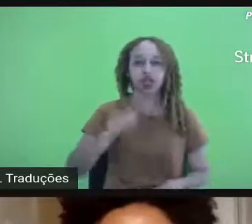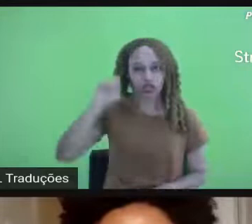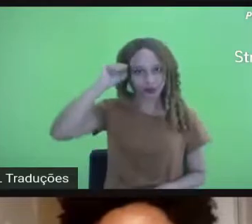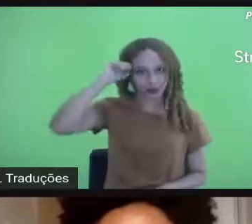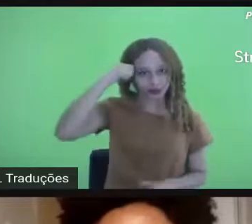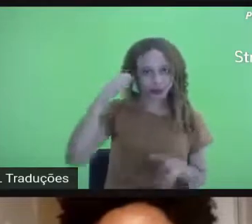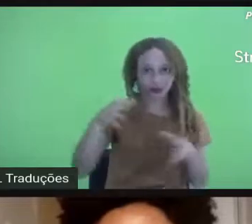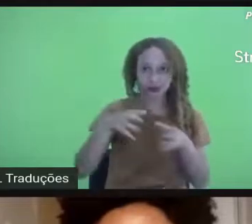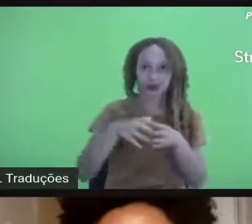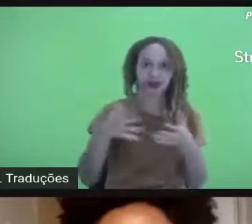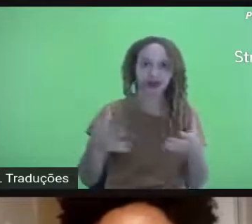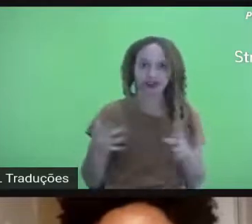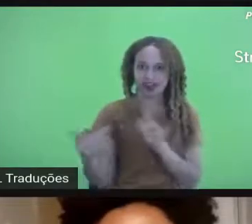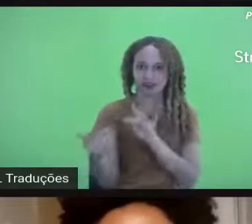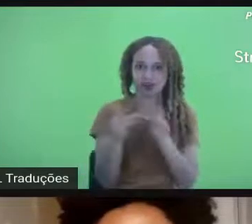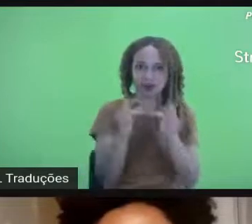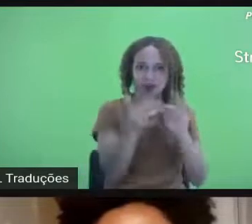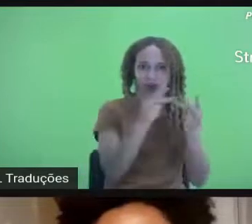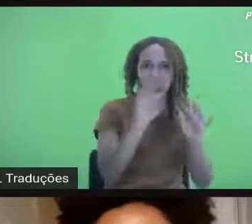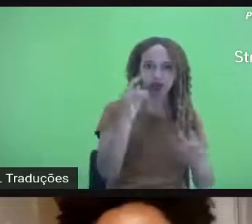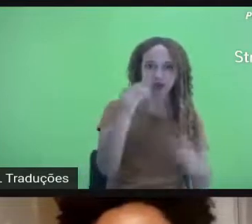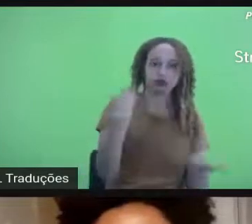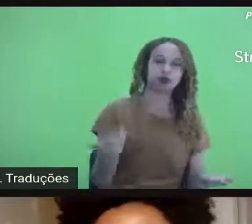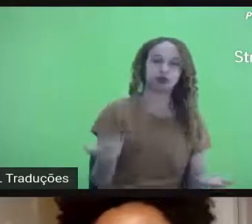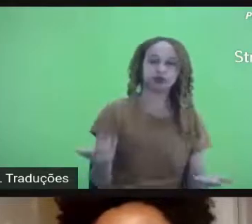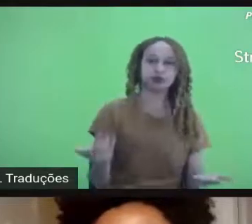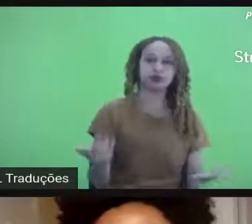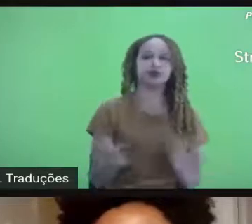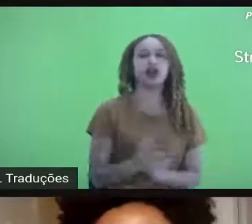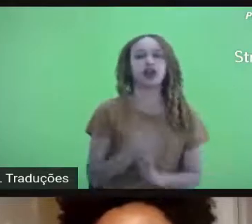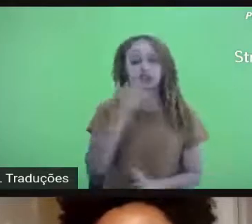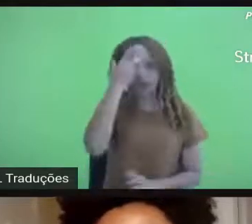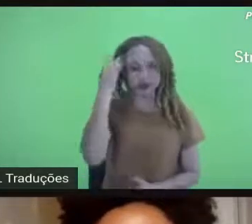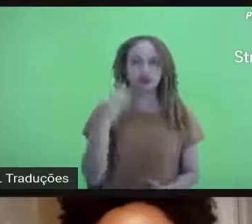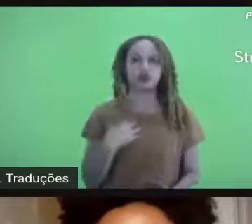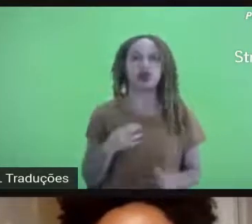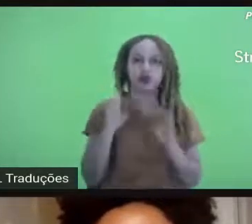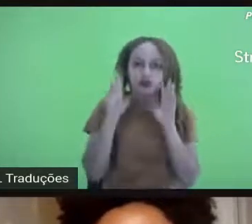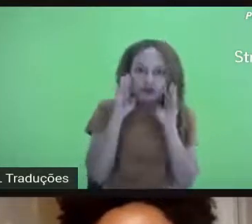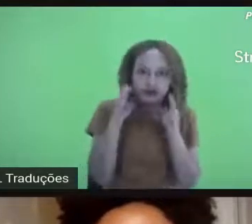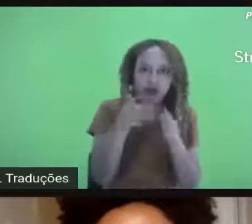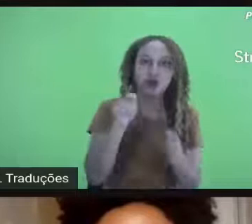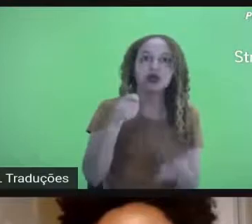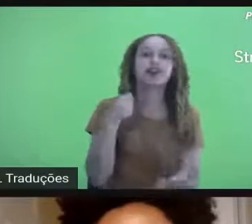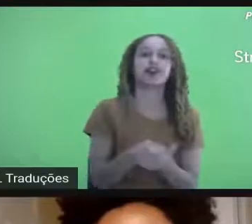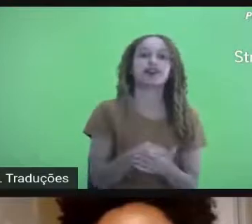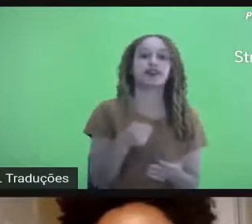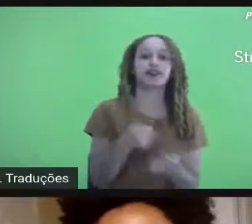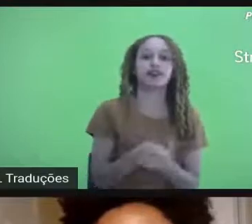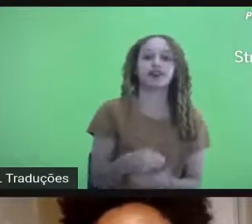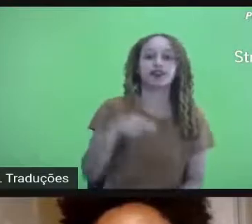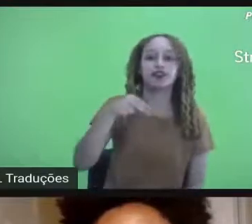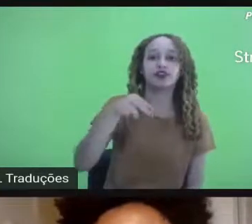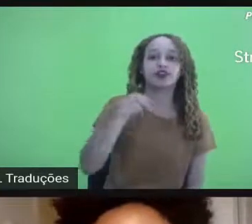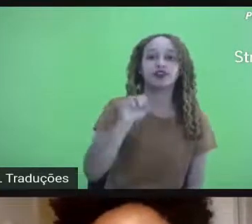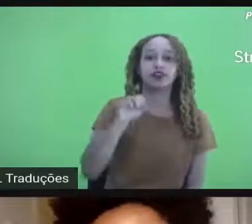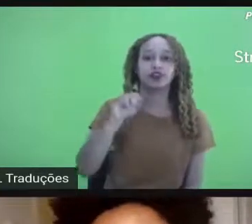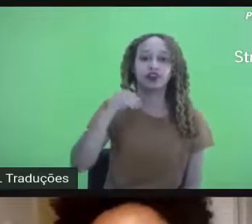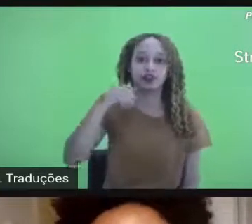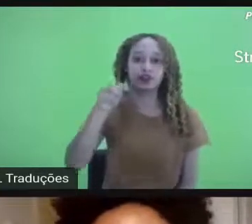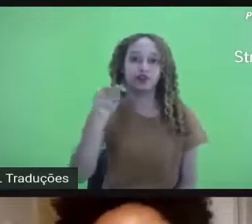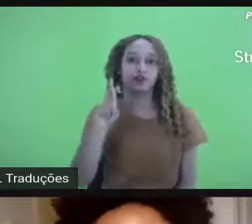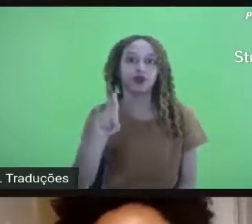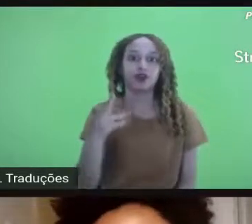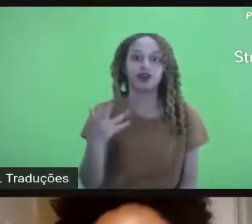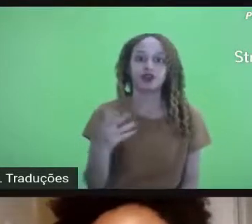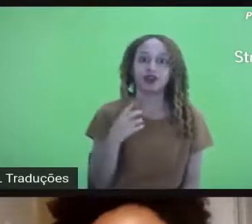da seletividade, porque acontece o seguinte, todo mundo está concentrado na defesa do Neymar e muito maravilhado porque, de